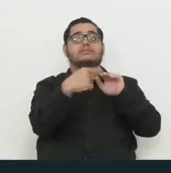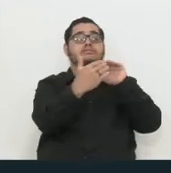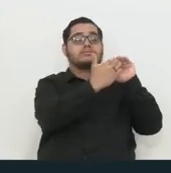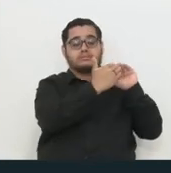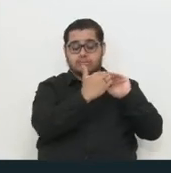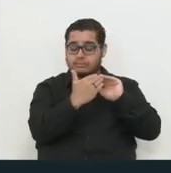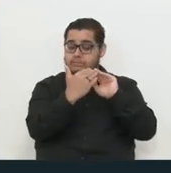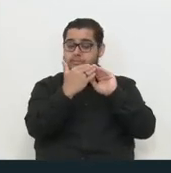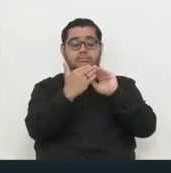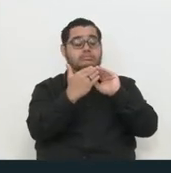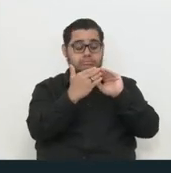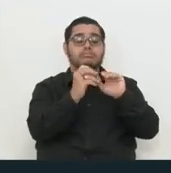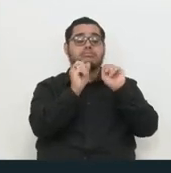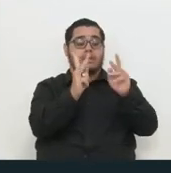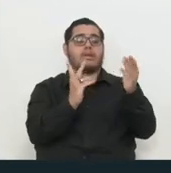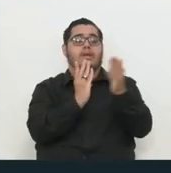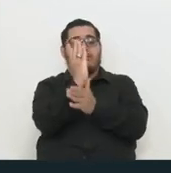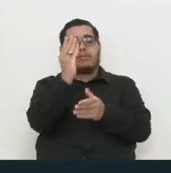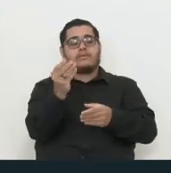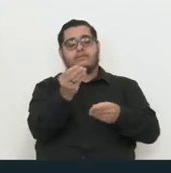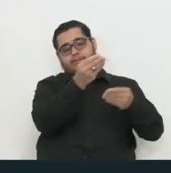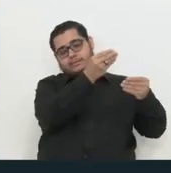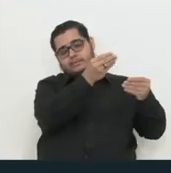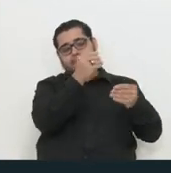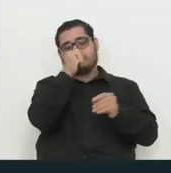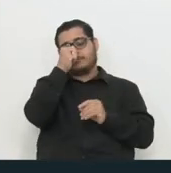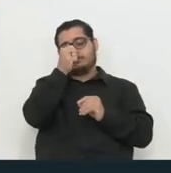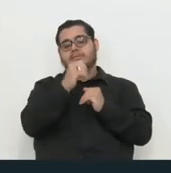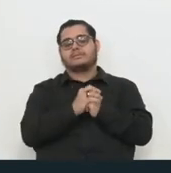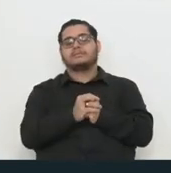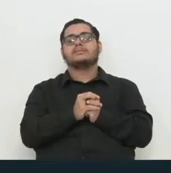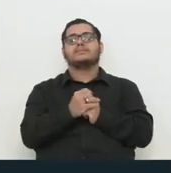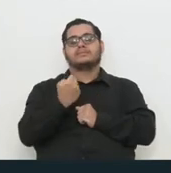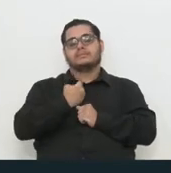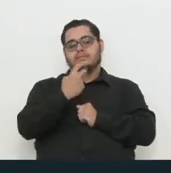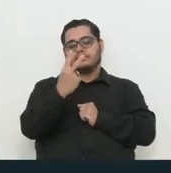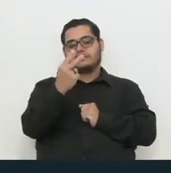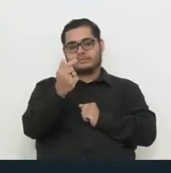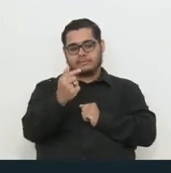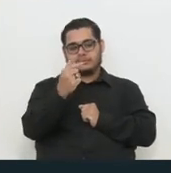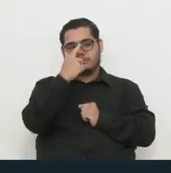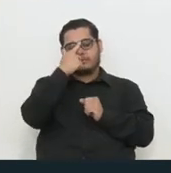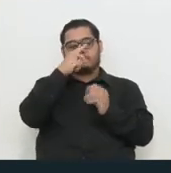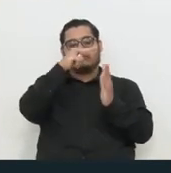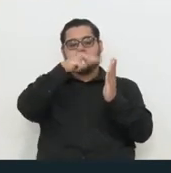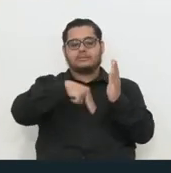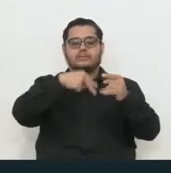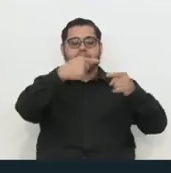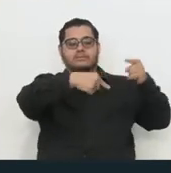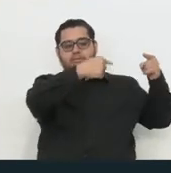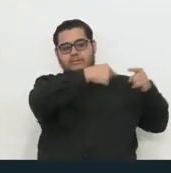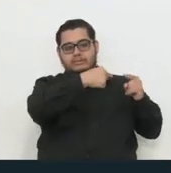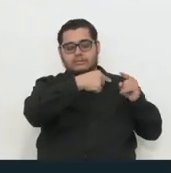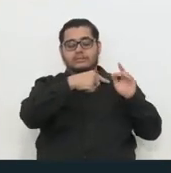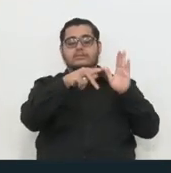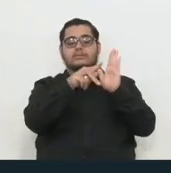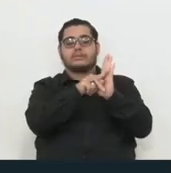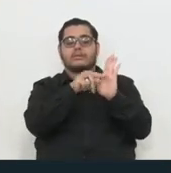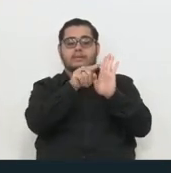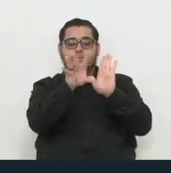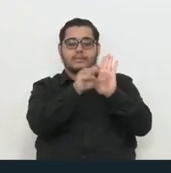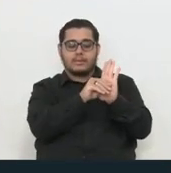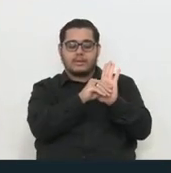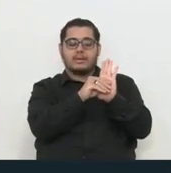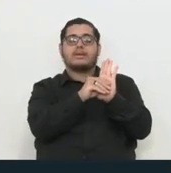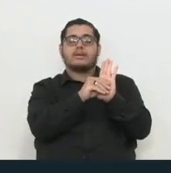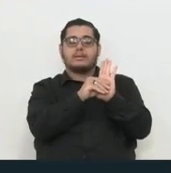encerrado a votação aprovado em caminho em si 27 tem 27 leitura discussões votação do requerimento 533 2023 informações sobre